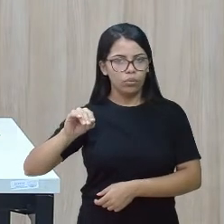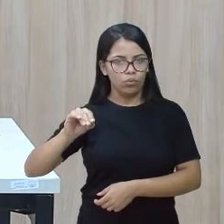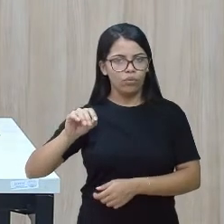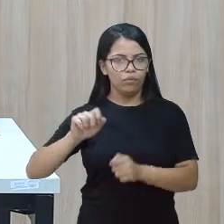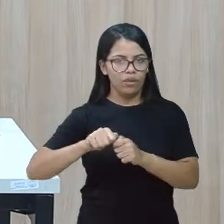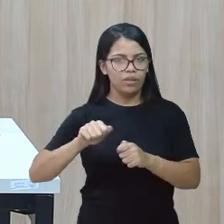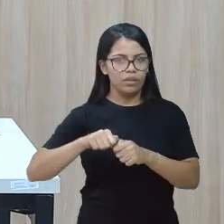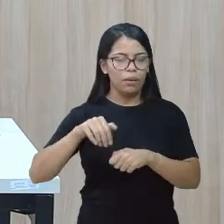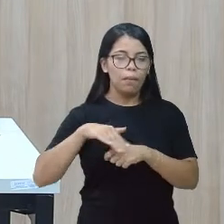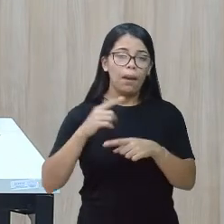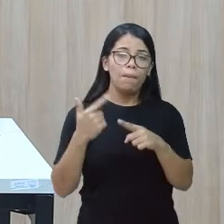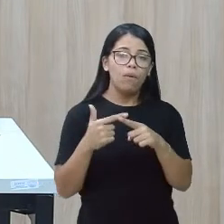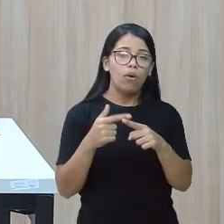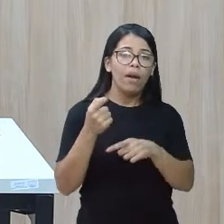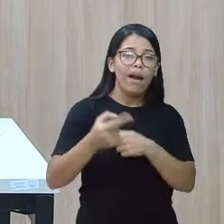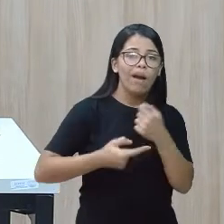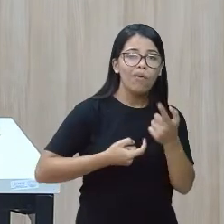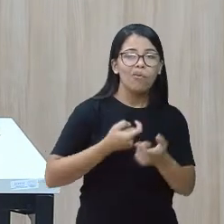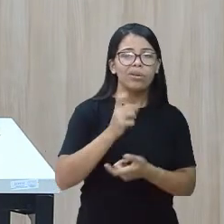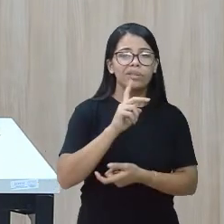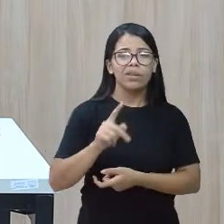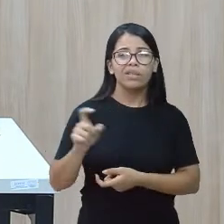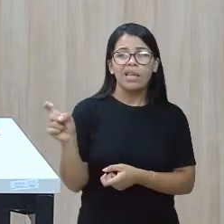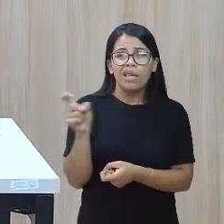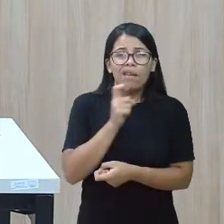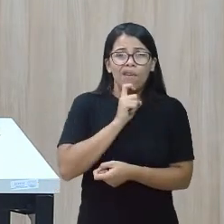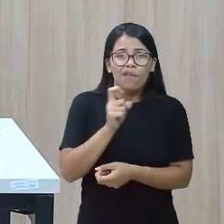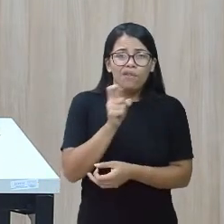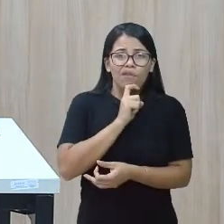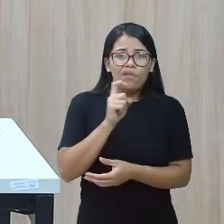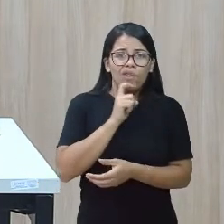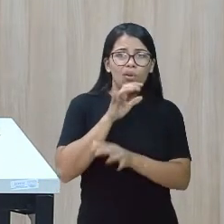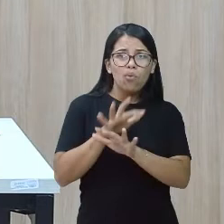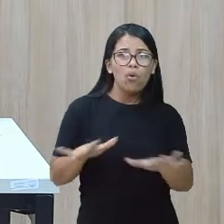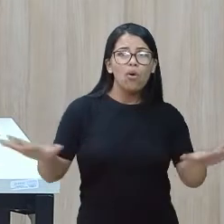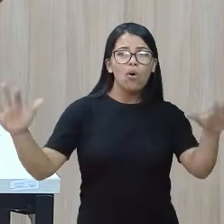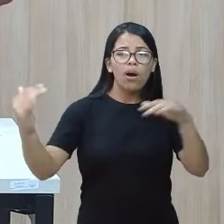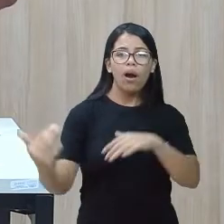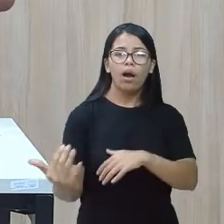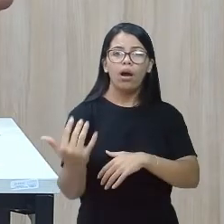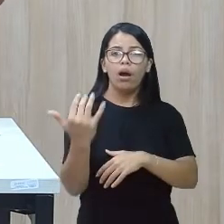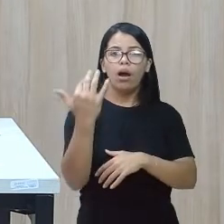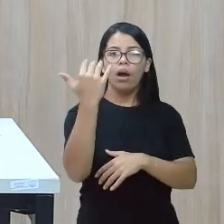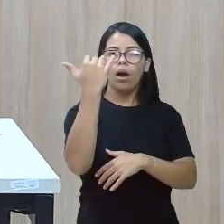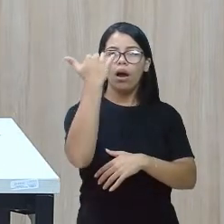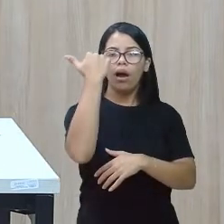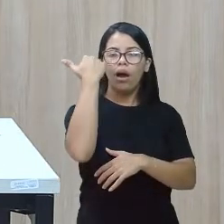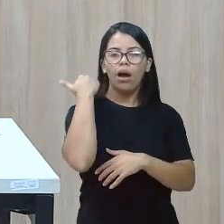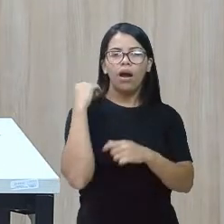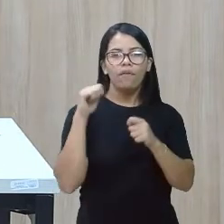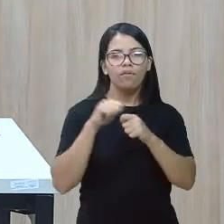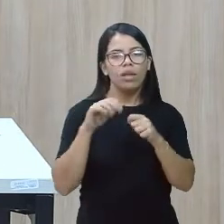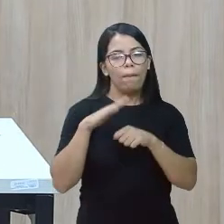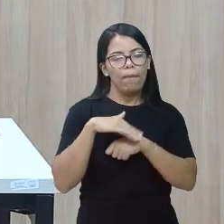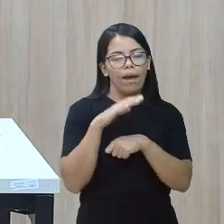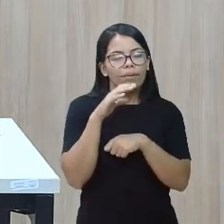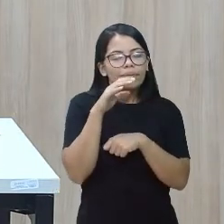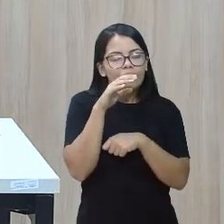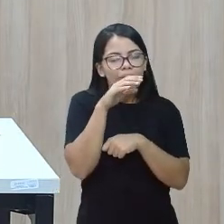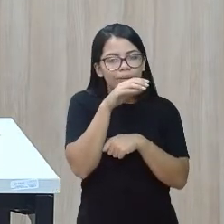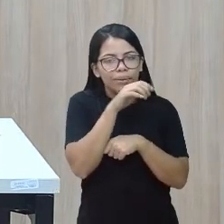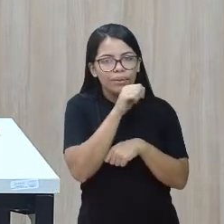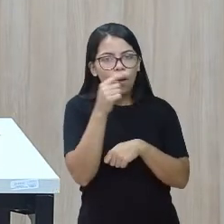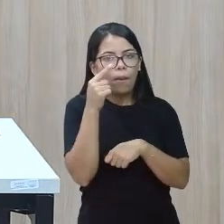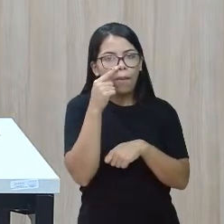vezes entrando frio, para melhor aí ocorrer a respiração. Então, eu acredito que eu dei a resposta aqui